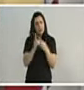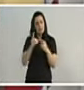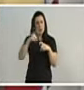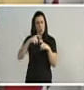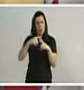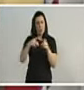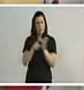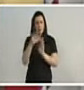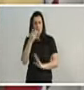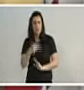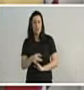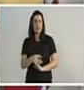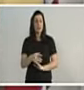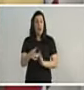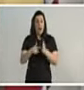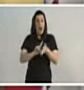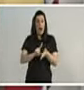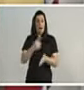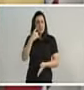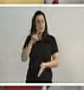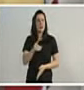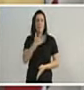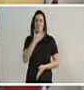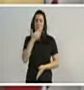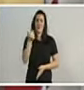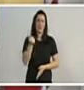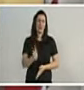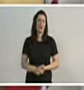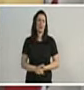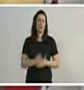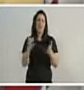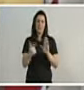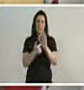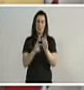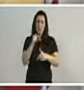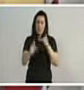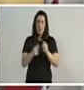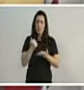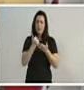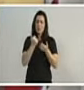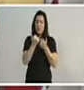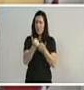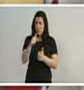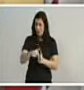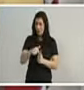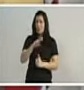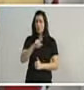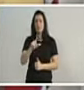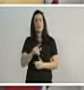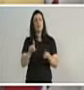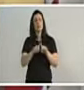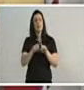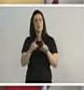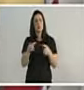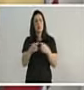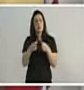sabe antes o futuro fica melhor destacou o importante trabalho que faz a casa de apoio aqui em blumenau e também toda a equipe de oncologia